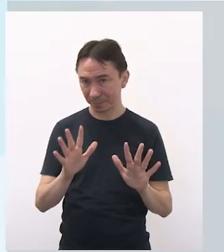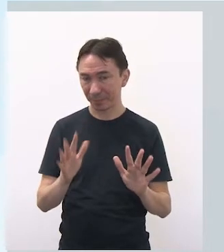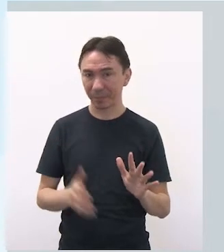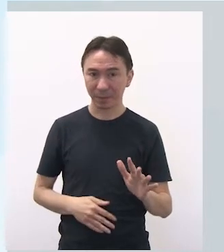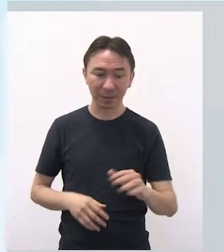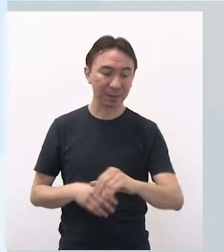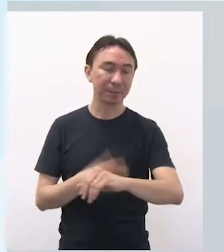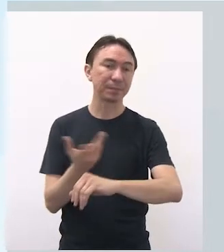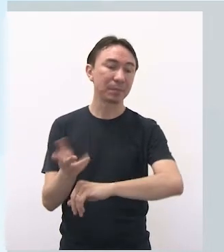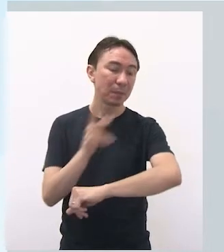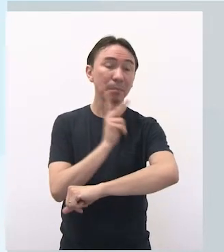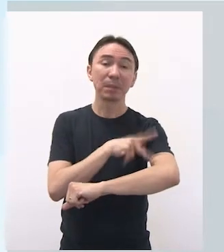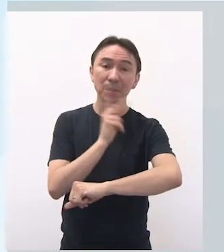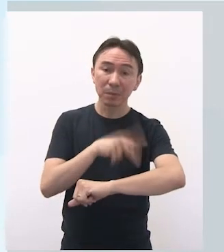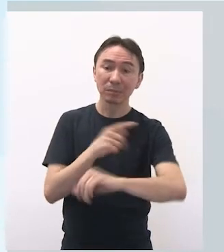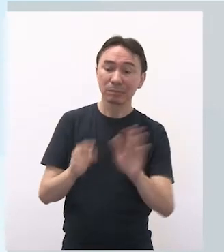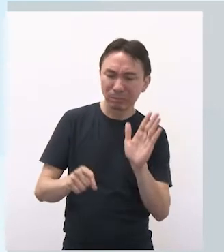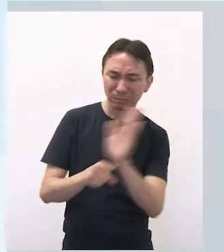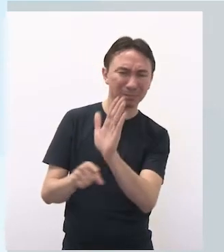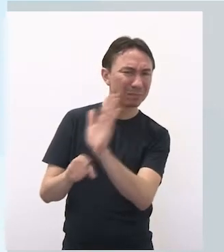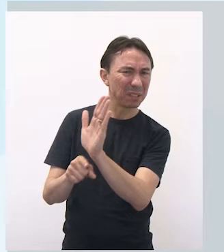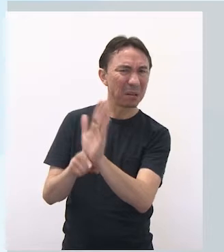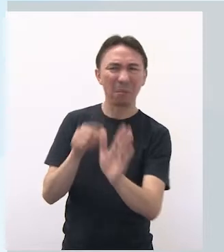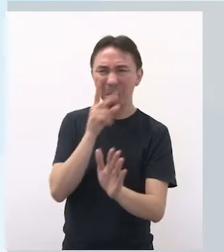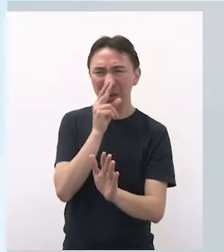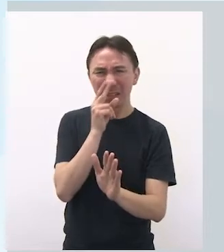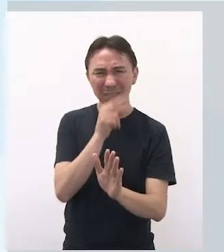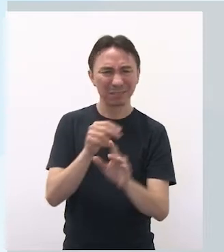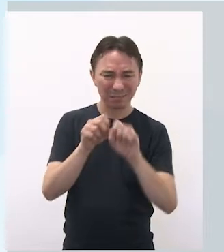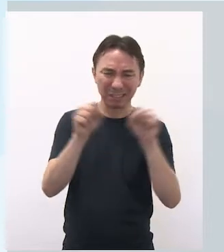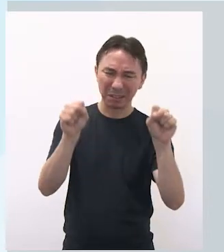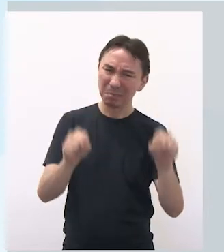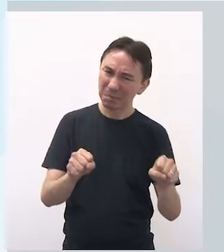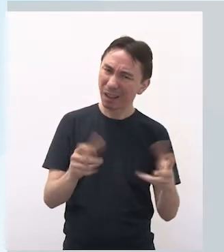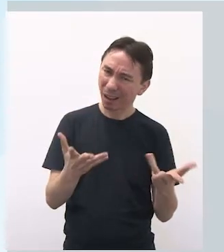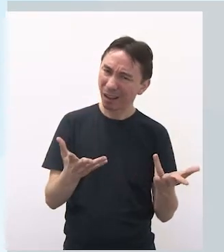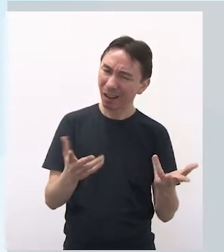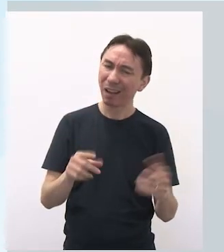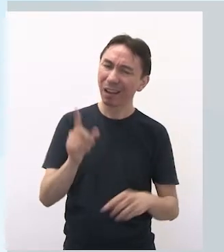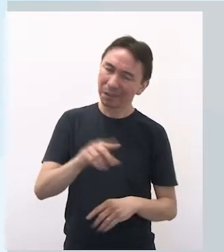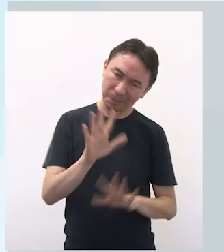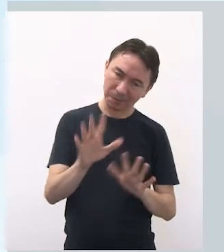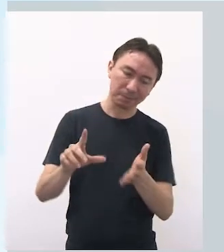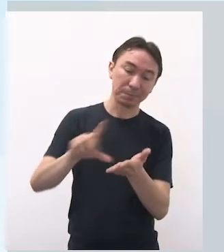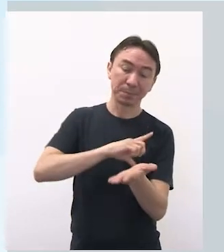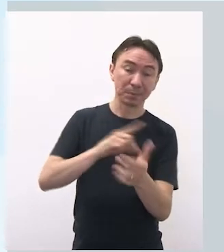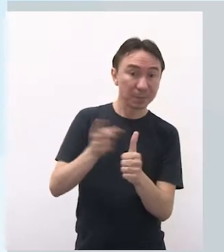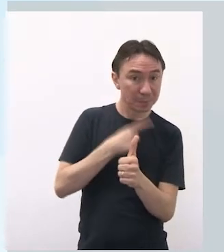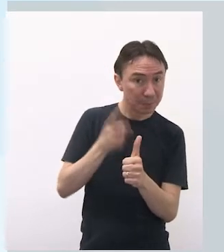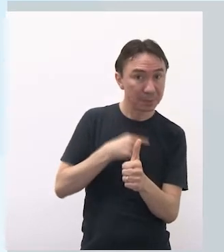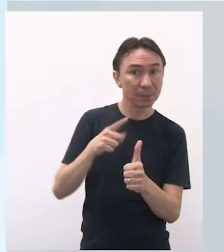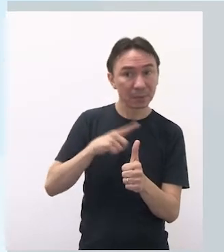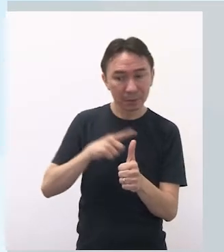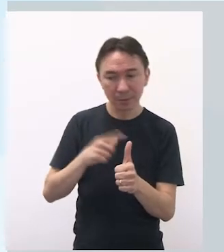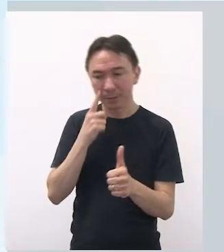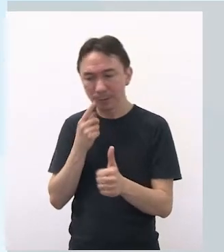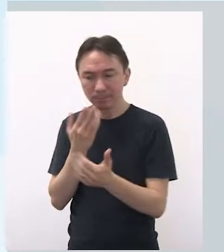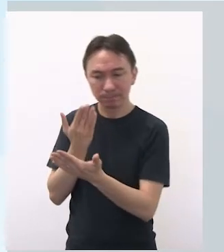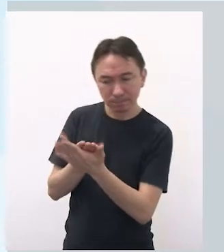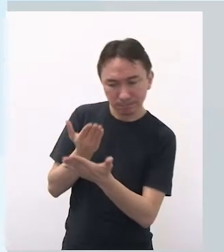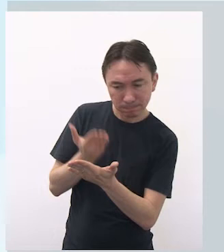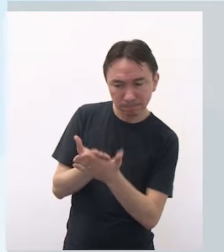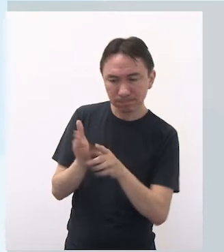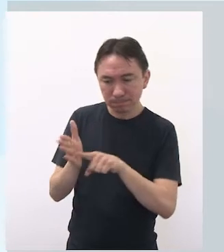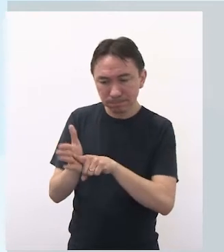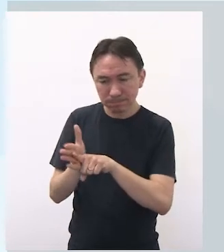intervenção pedagógica sistêmica, ela parte de um diagnóstico. Então, nós temos um diagnóstico em mão e esse diagnóstico, ele